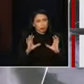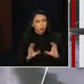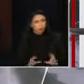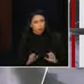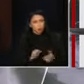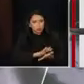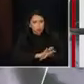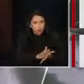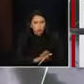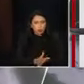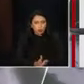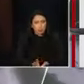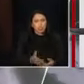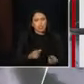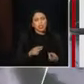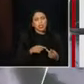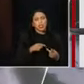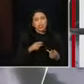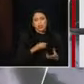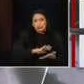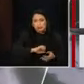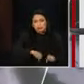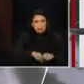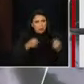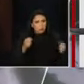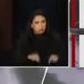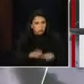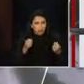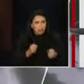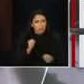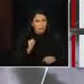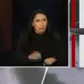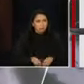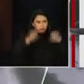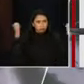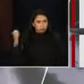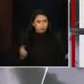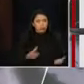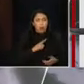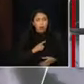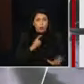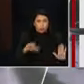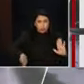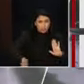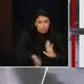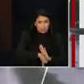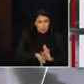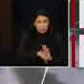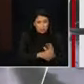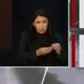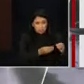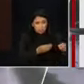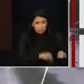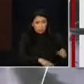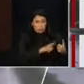destruir, inutilizar ou deteriorar, os crimes de dano previstos nos